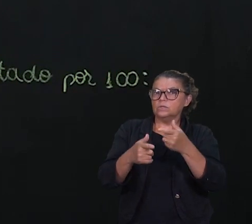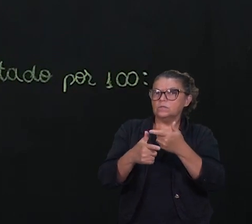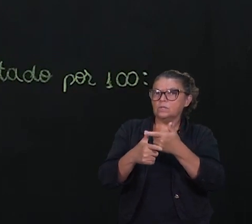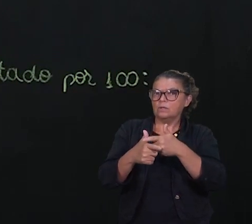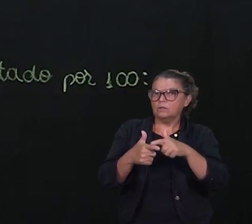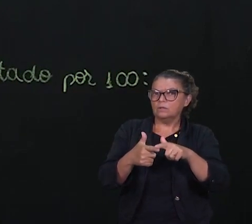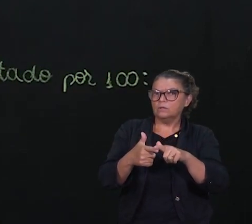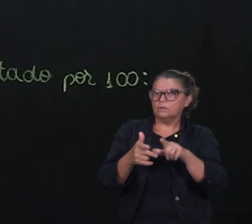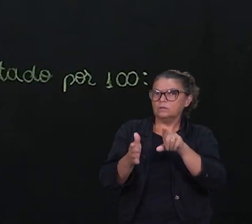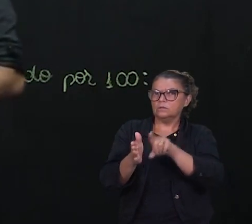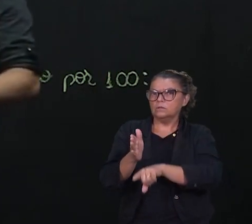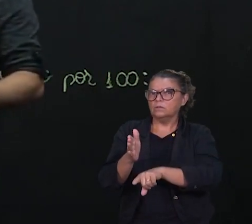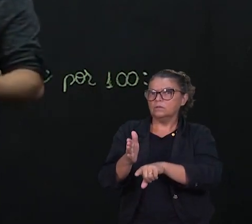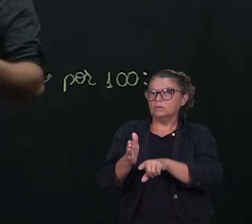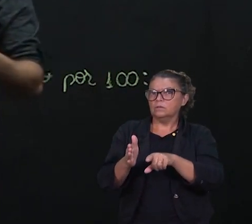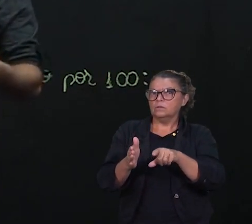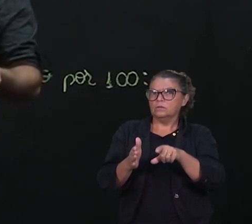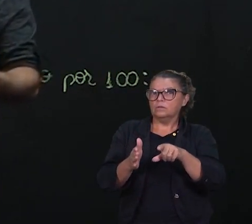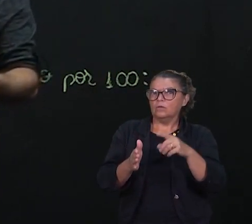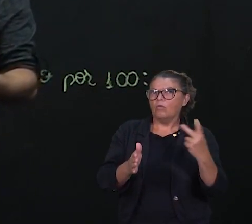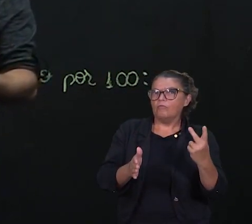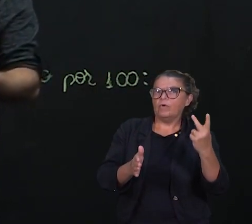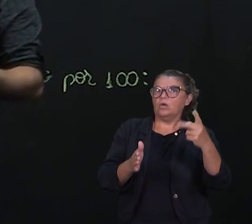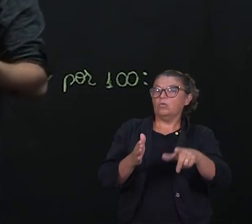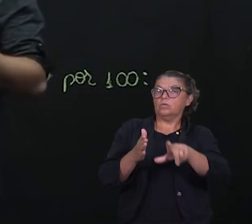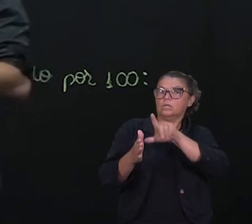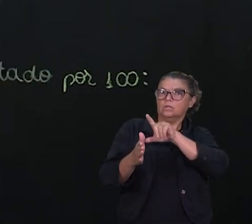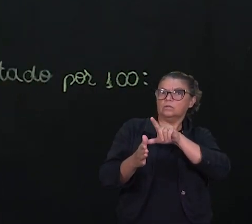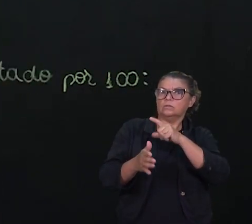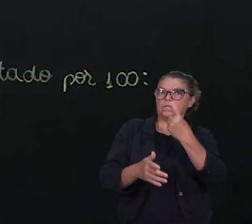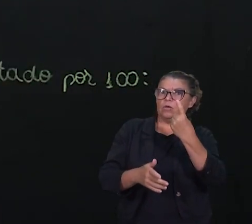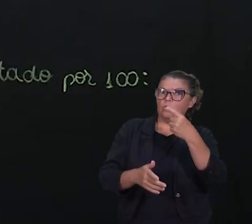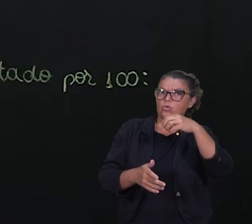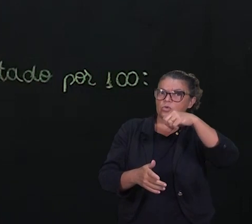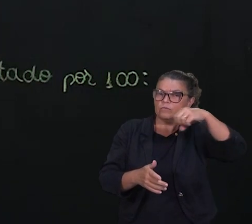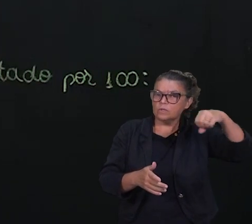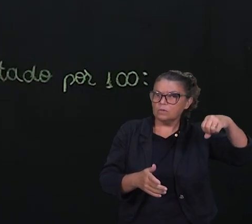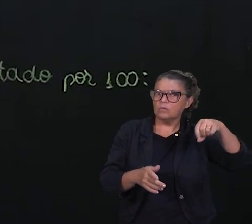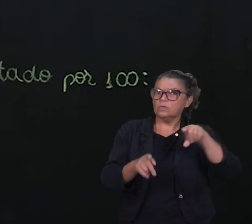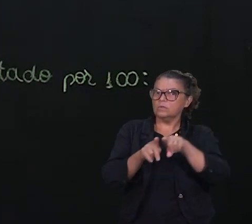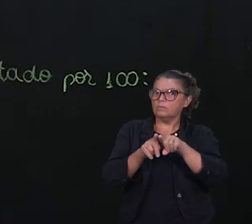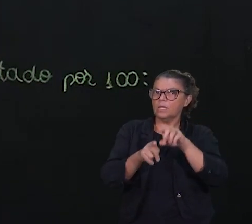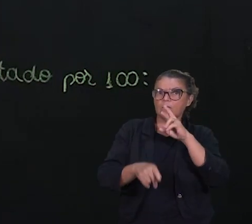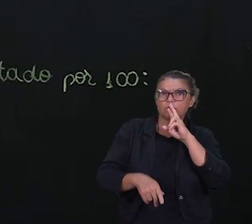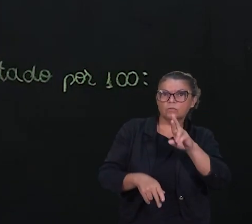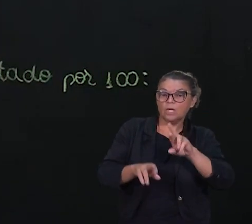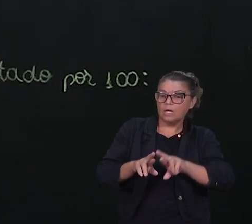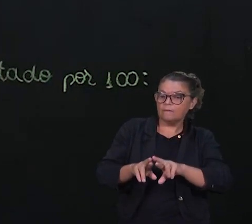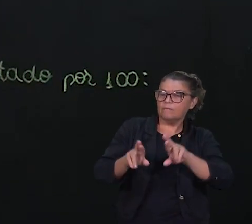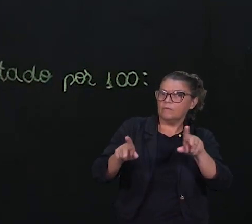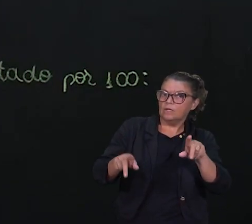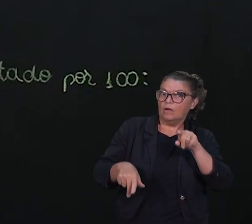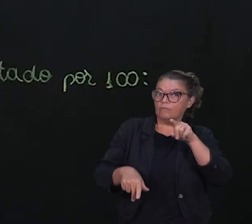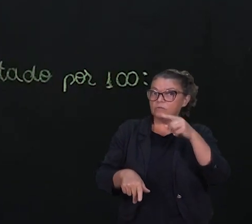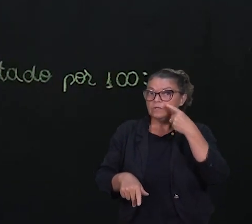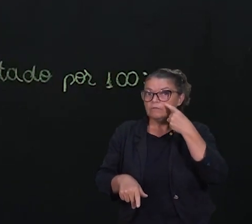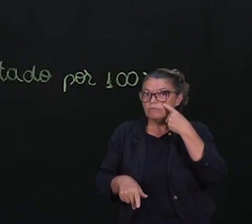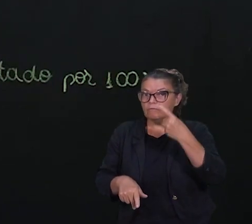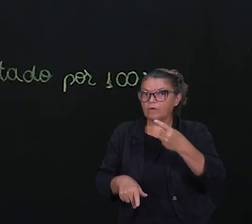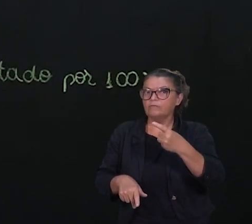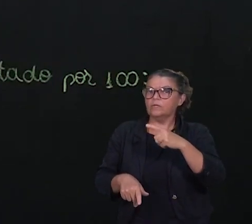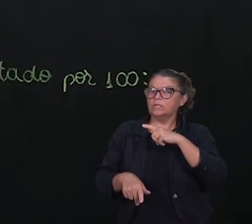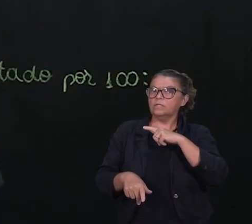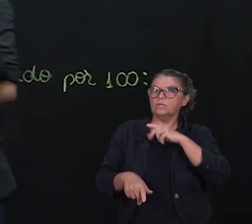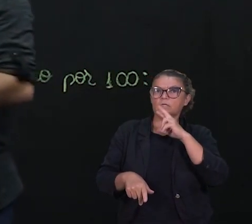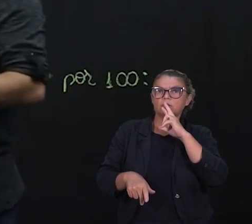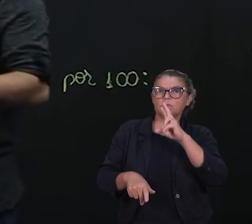preço anterior, que nesse caso é 1,99. E ao resolver essa diferença, você vai ver que nós